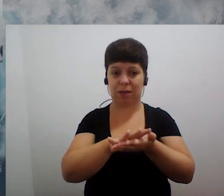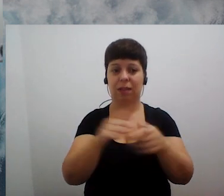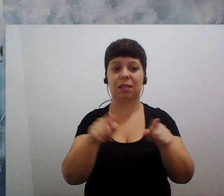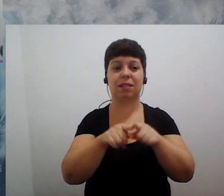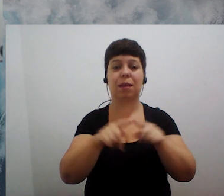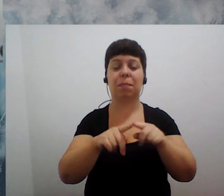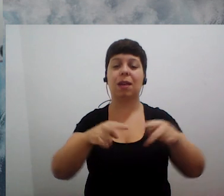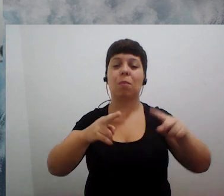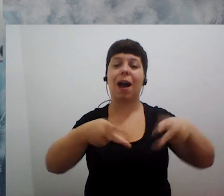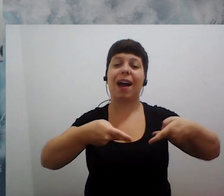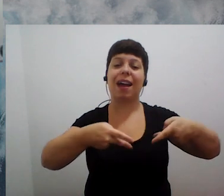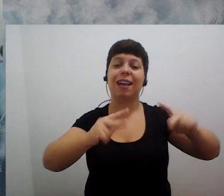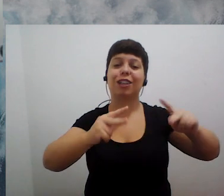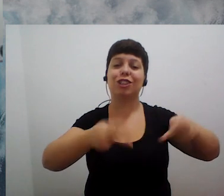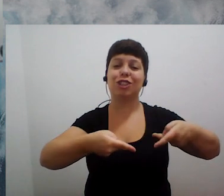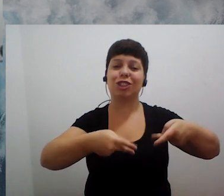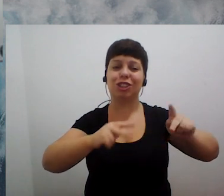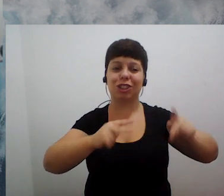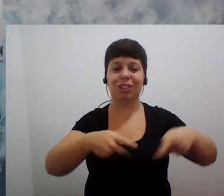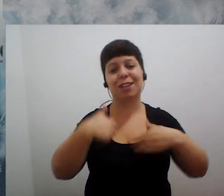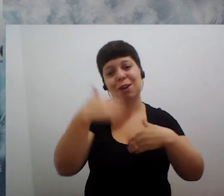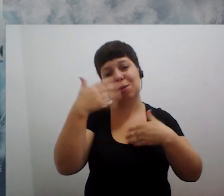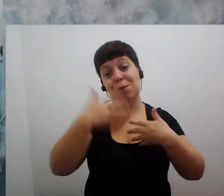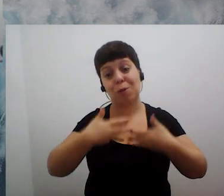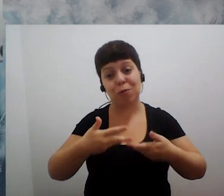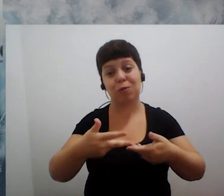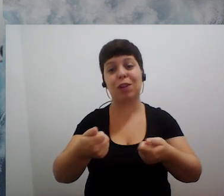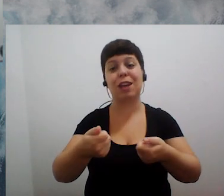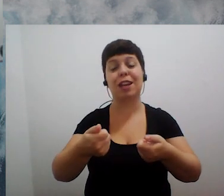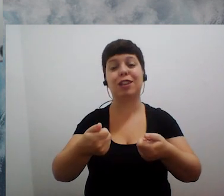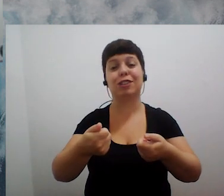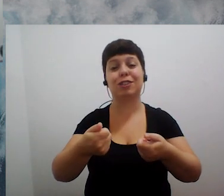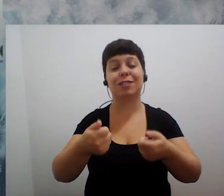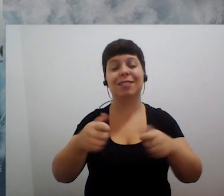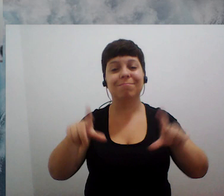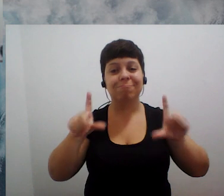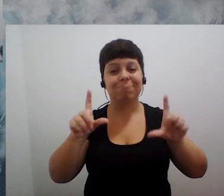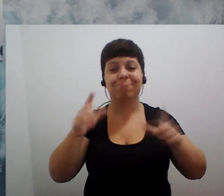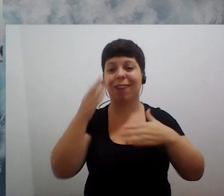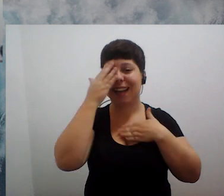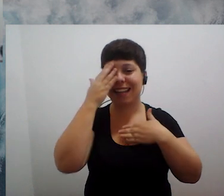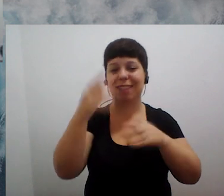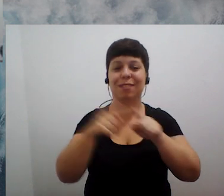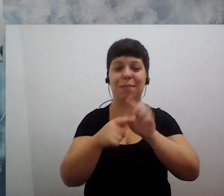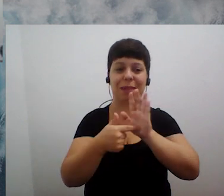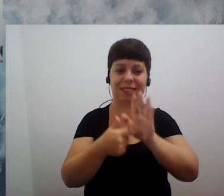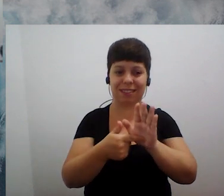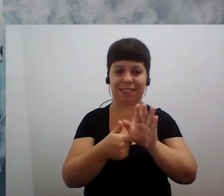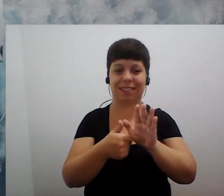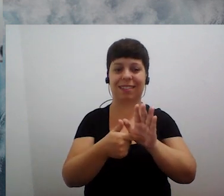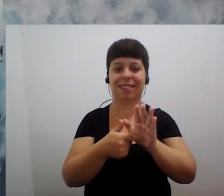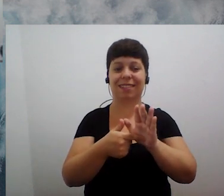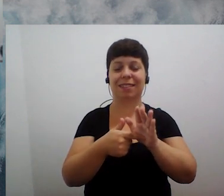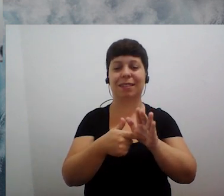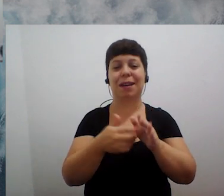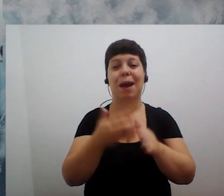pandeiro na minha parede e também uma rede pendurada. E agradeço pelo espaço, agradeço pela acolhida, pela